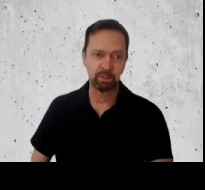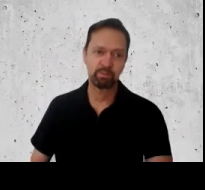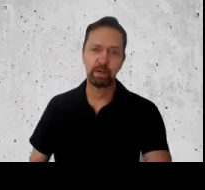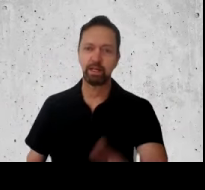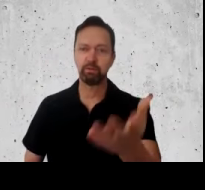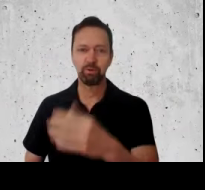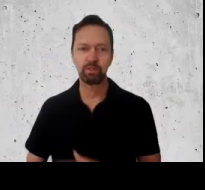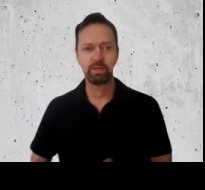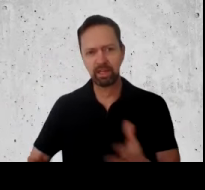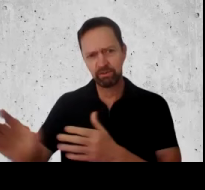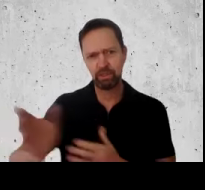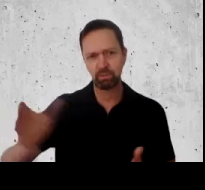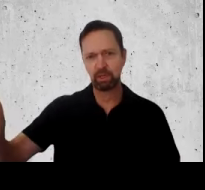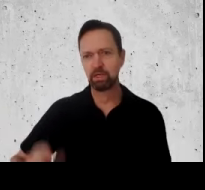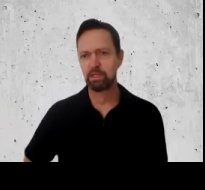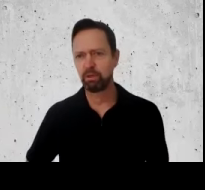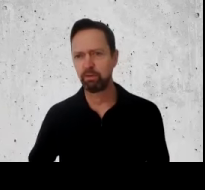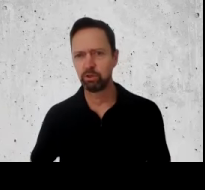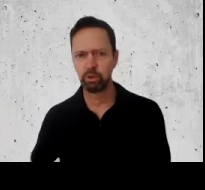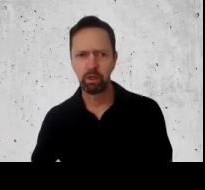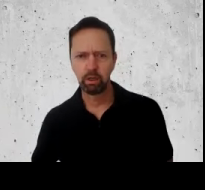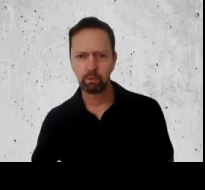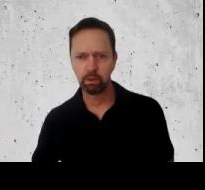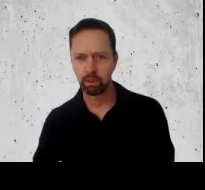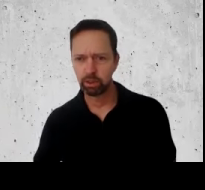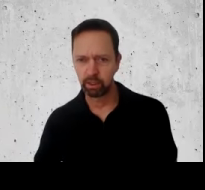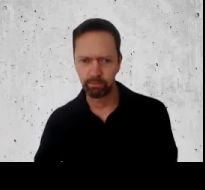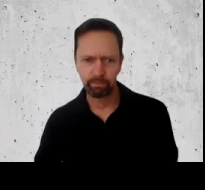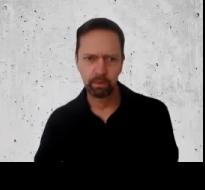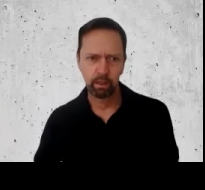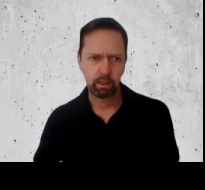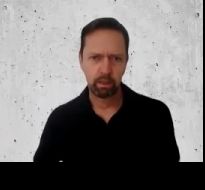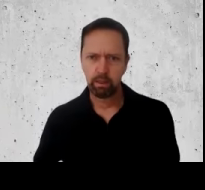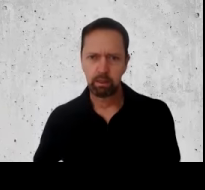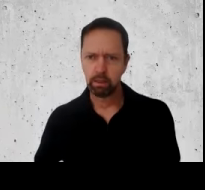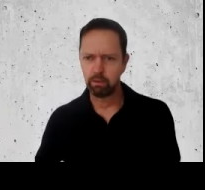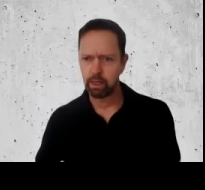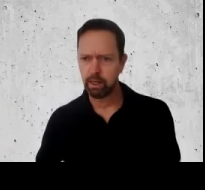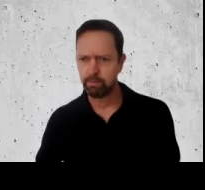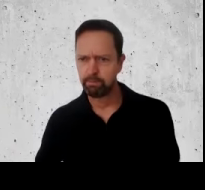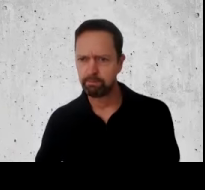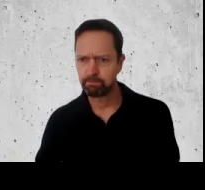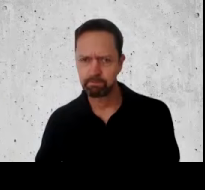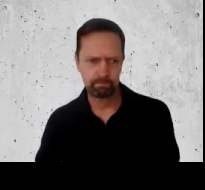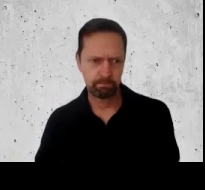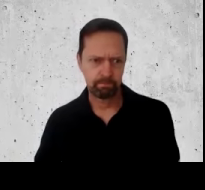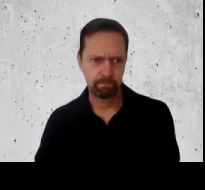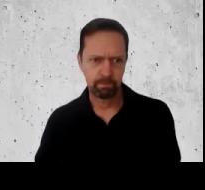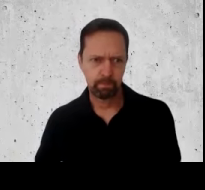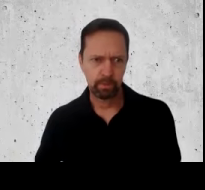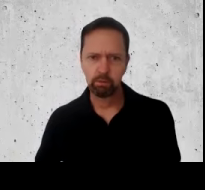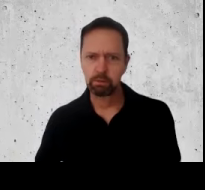nas aulas dos outros, eles pararam com isso, mas aí é difícil, porque eu nem sempre vejo quando alguém chega. Então,